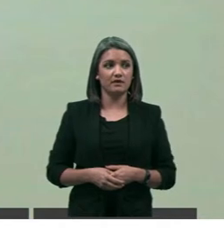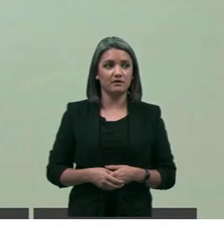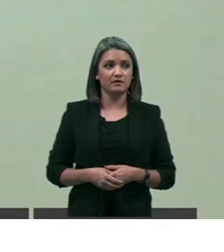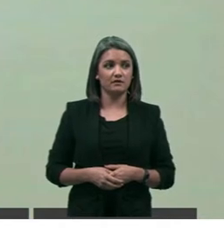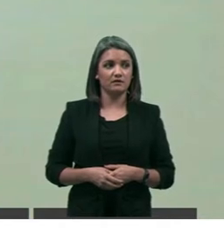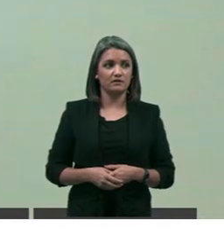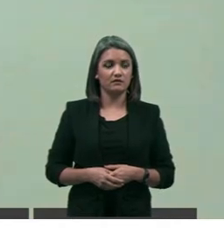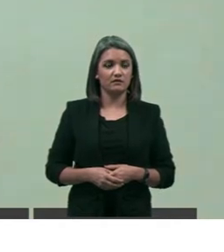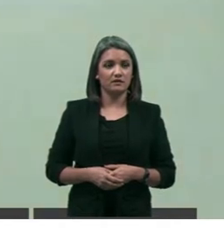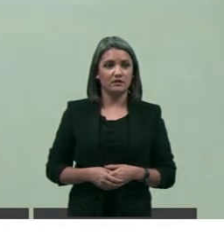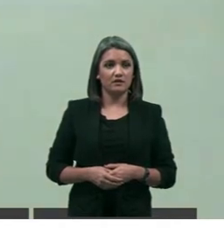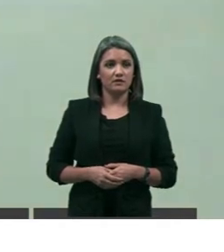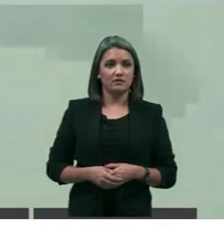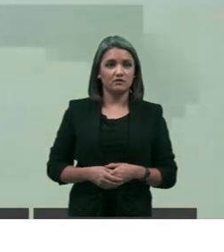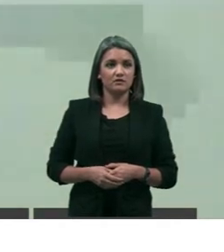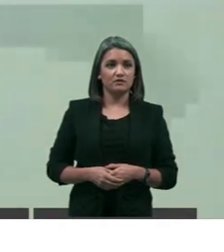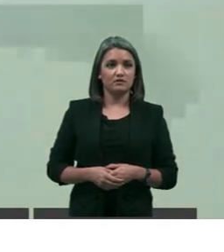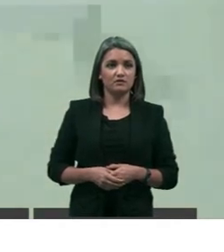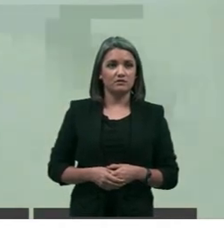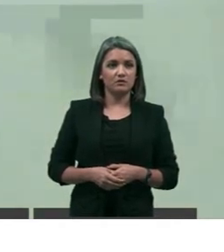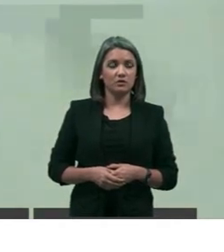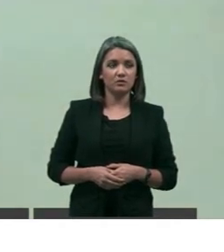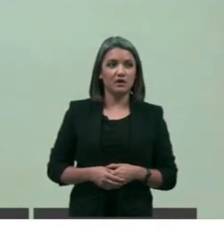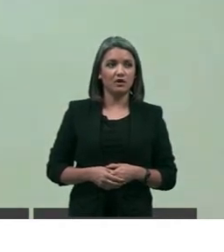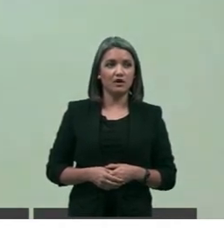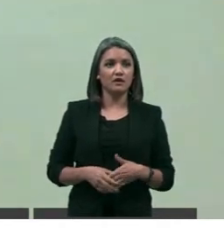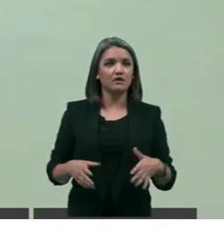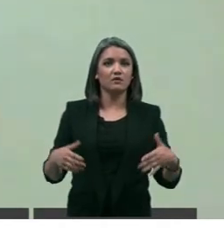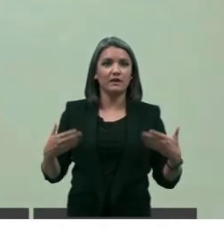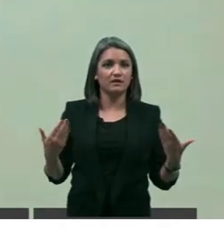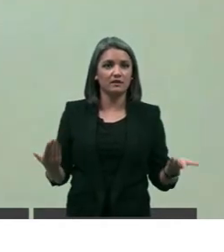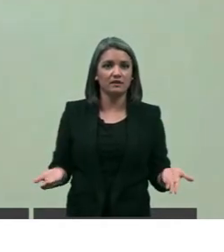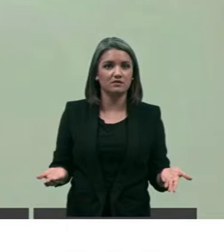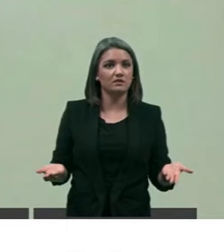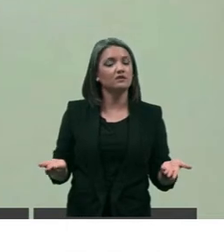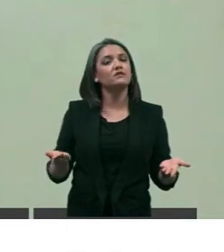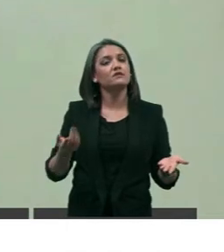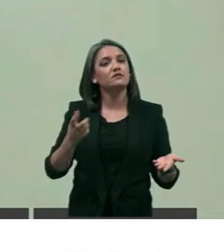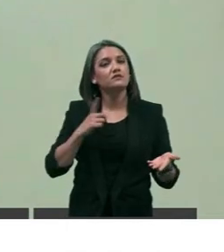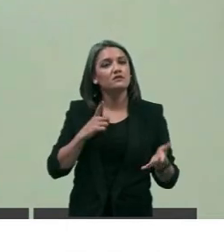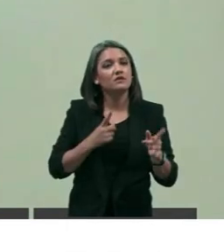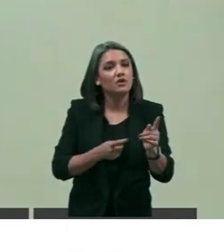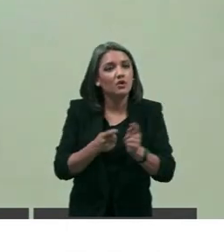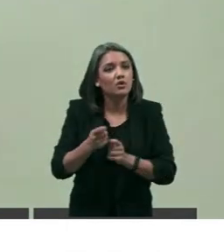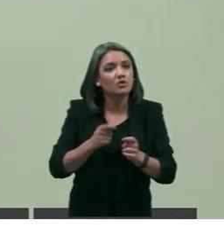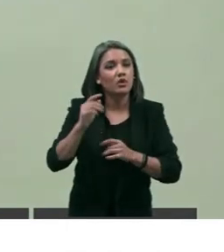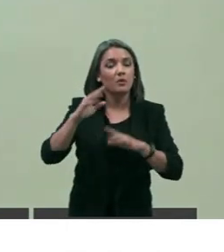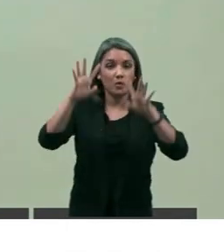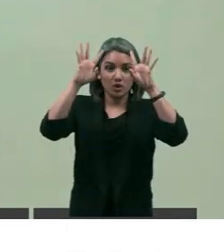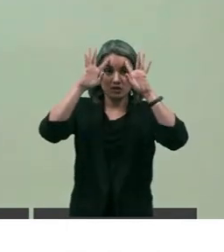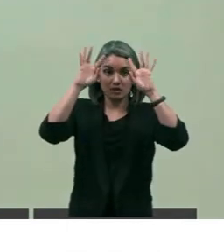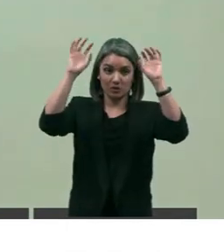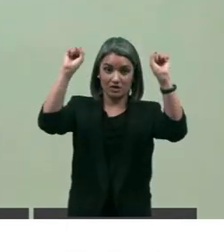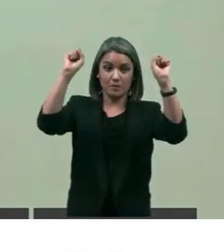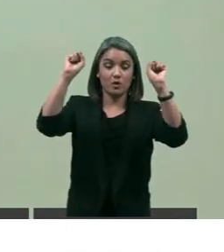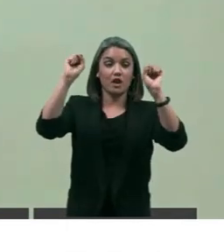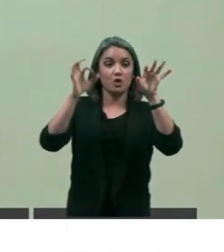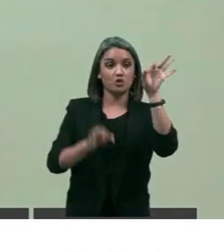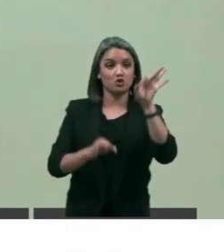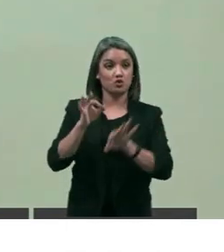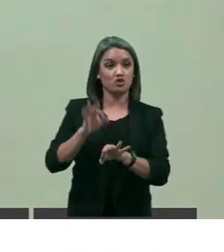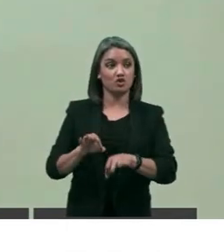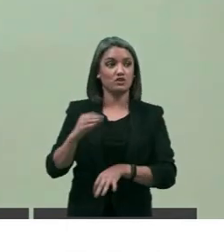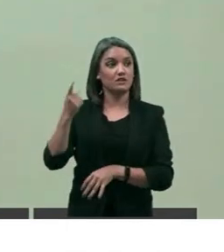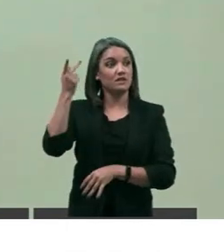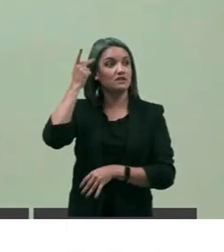Questão de ordem, procedimento de controle administrativo. Tribunal de Justiça do Estado de São Paulo,